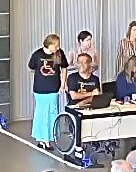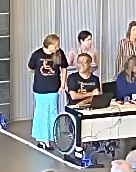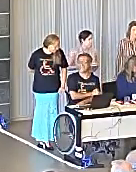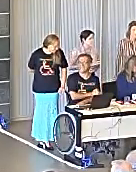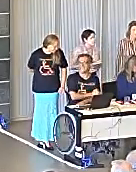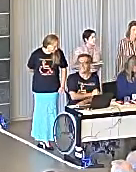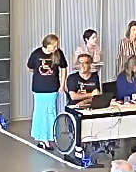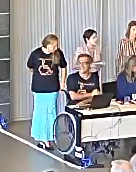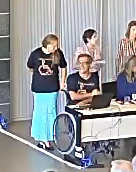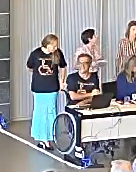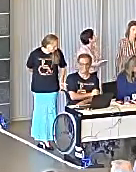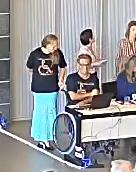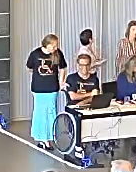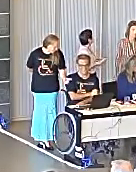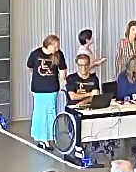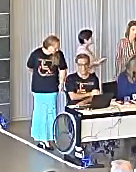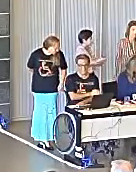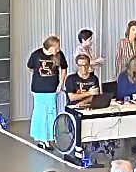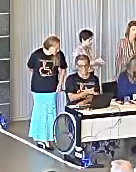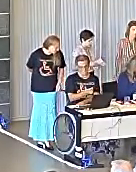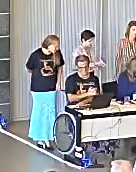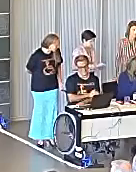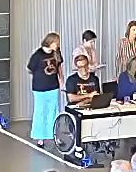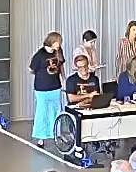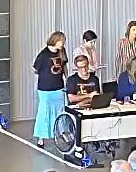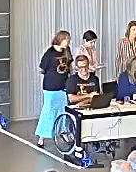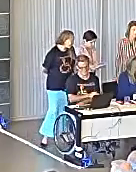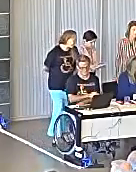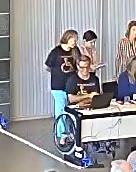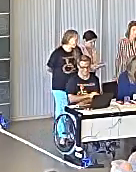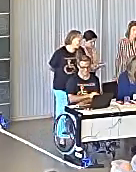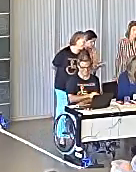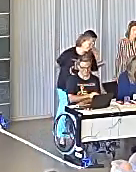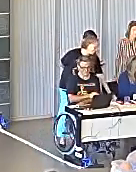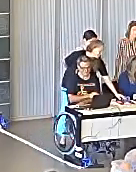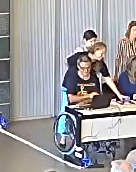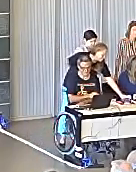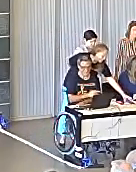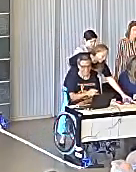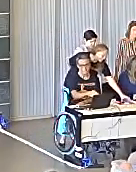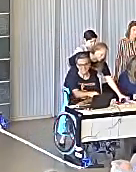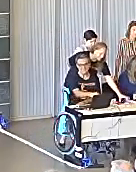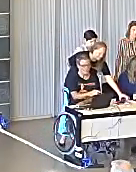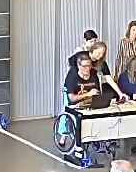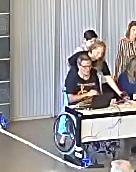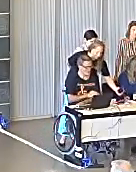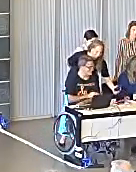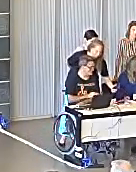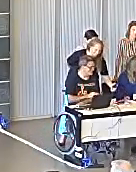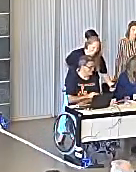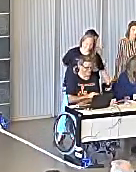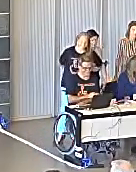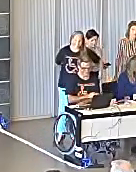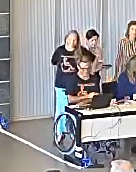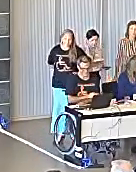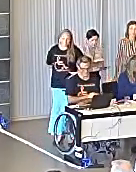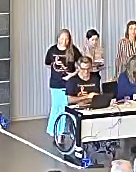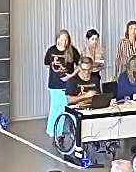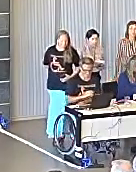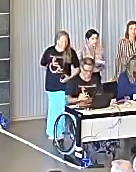do eu queria saber cadê o poder de fiscalização nós deficientes não precisamos passar por esse tipo de